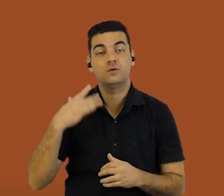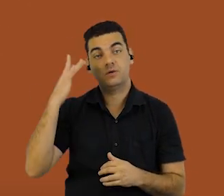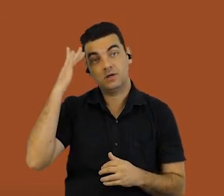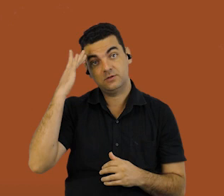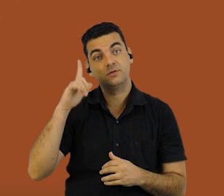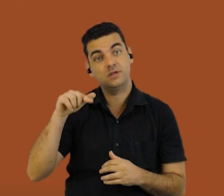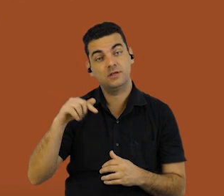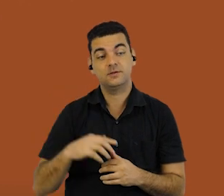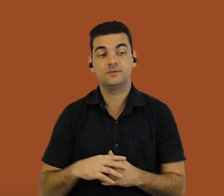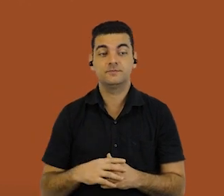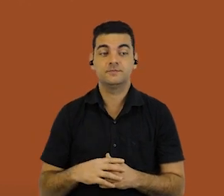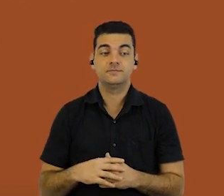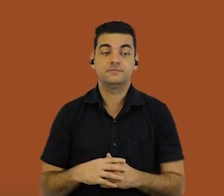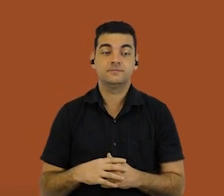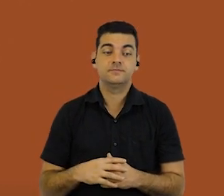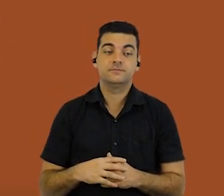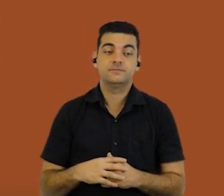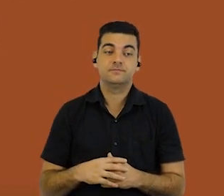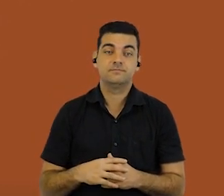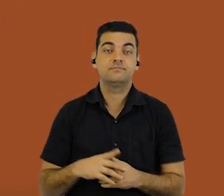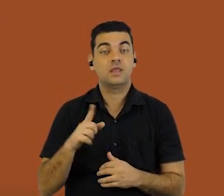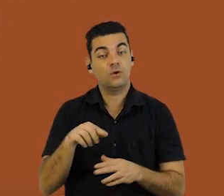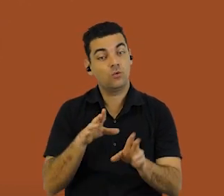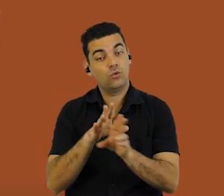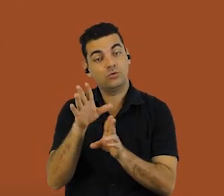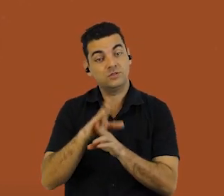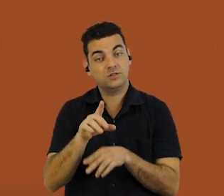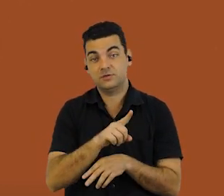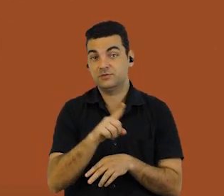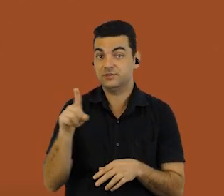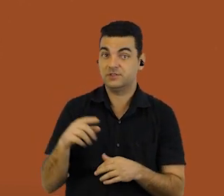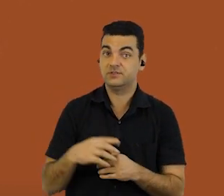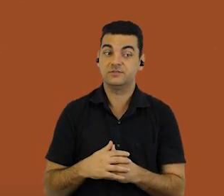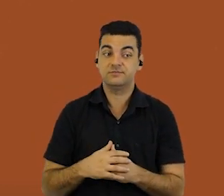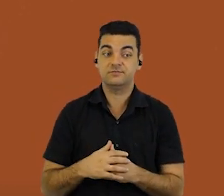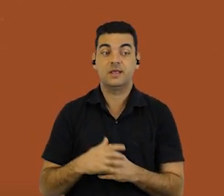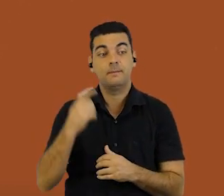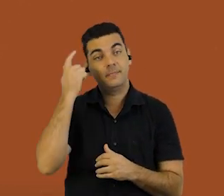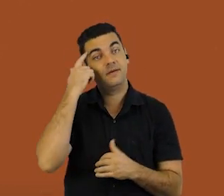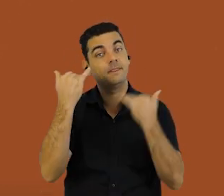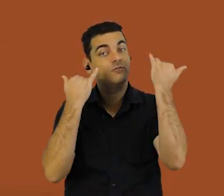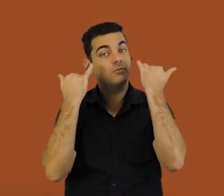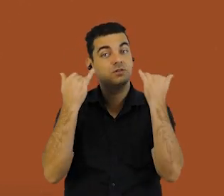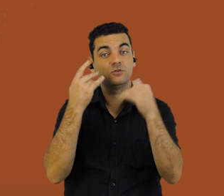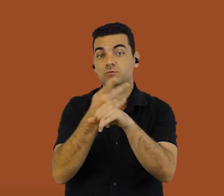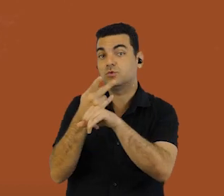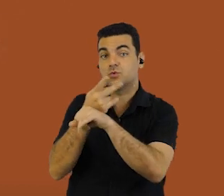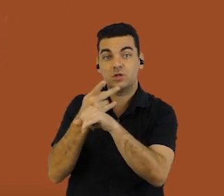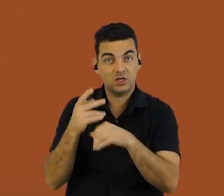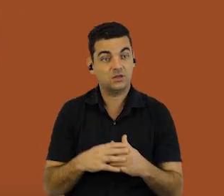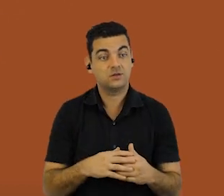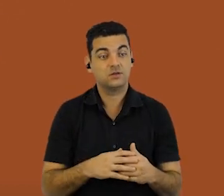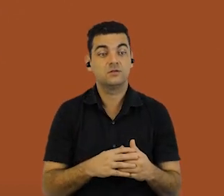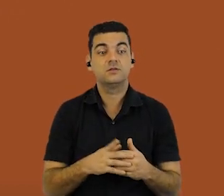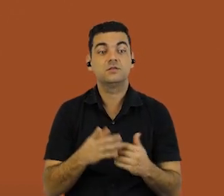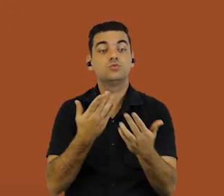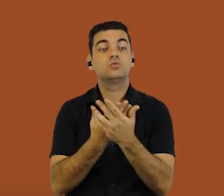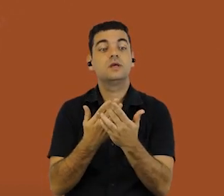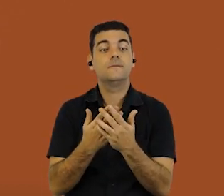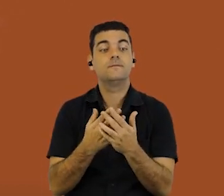que basicamente é isso. Acho que a dica que eu daria é procurar essas informações. Se quiser, pode consultar.